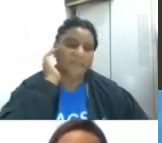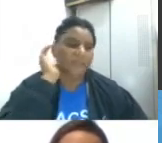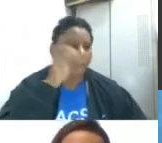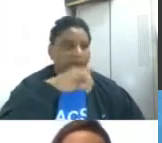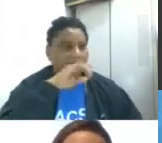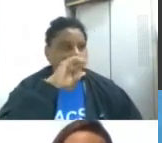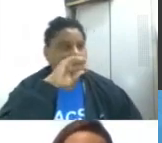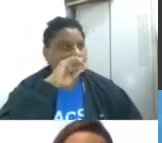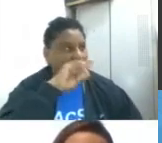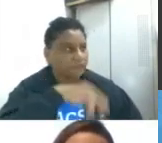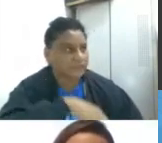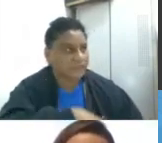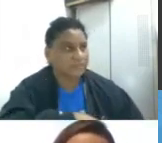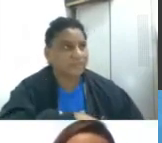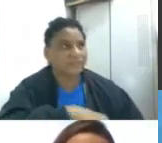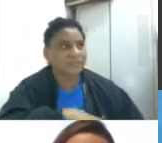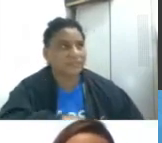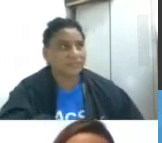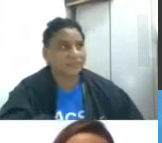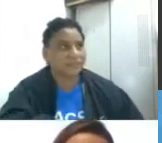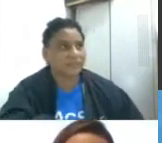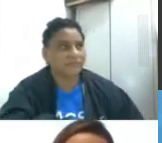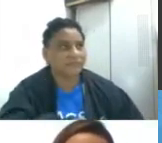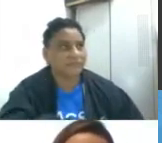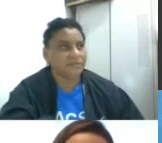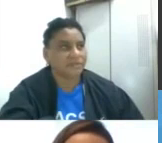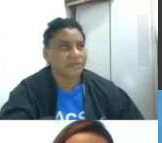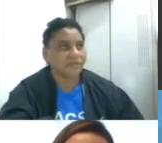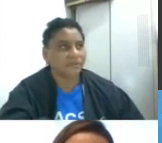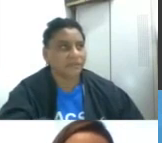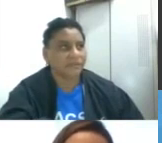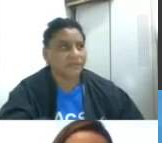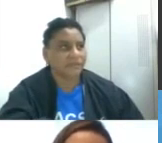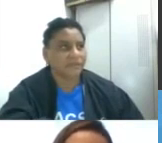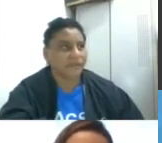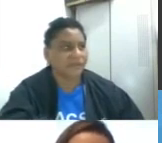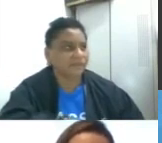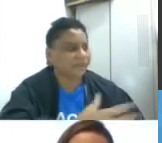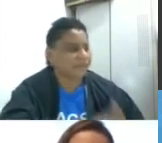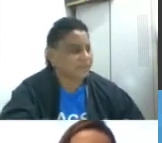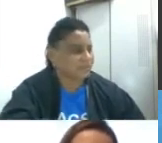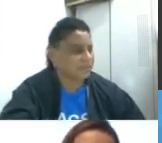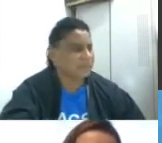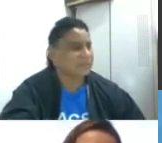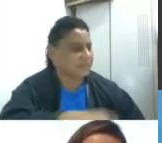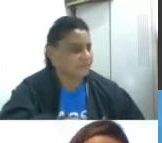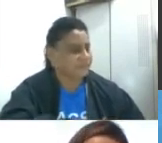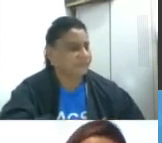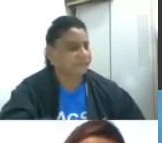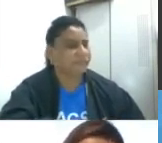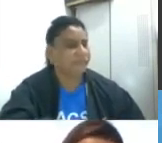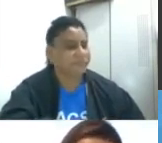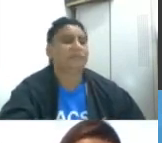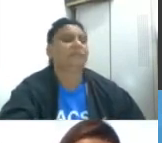da vida tem sequela inclusive perda de pulmão e tudo de parte do pulmão que ele não recupera mais então assim tem que